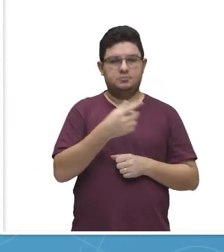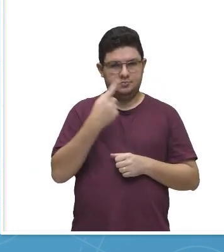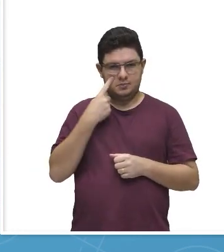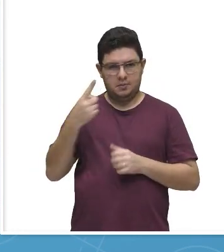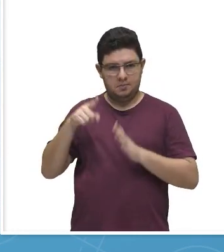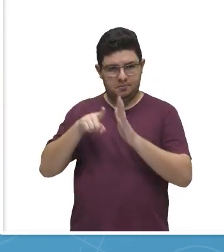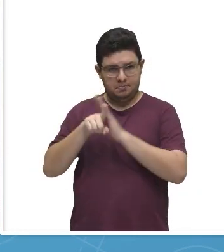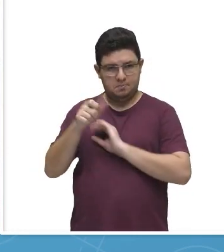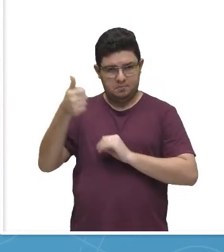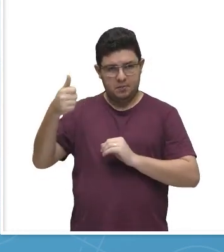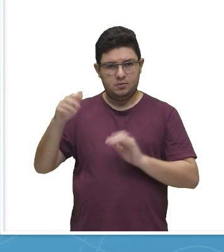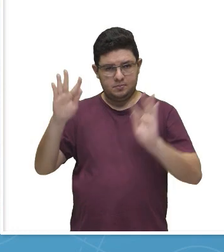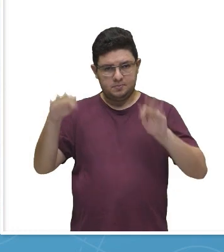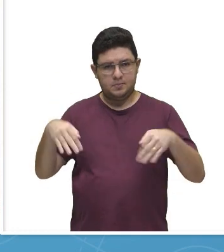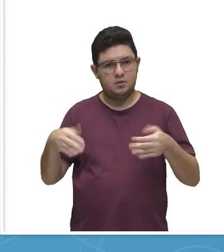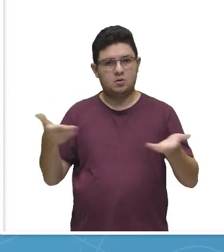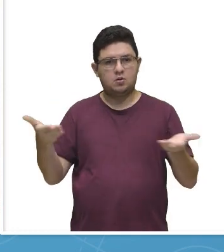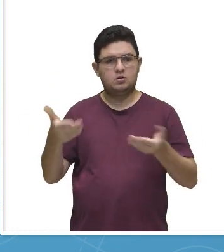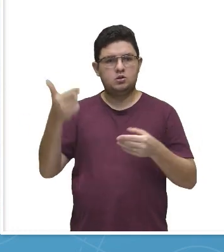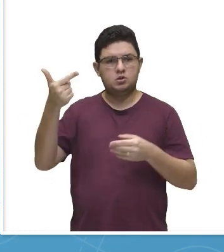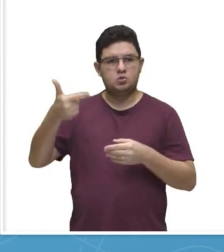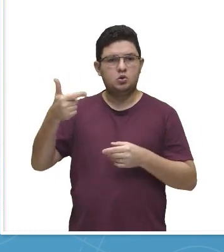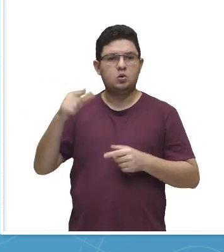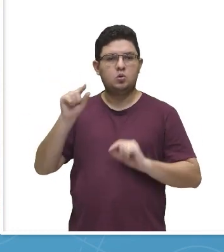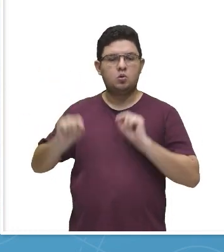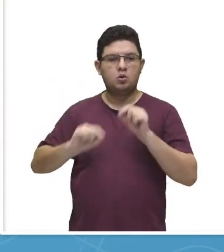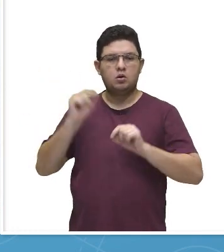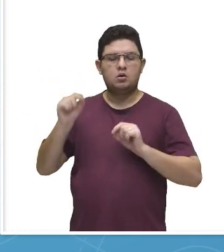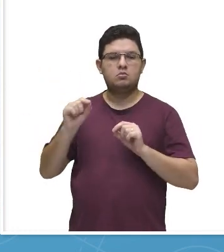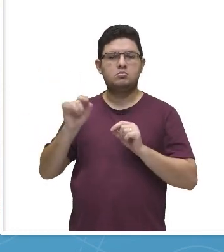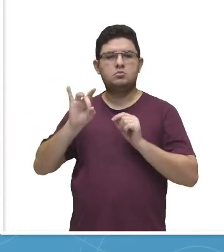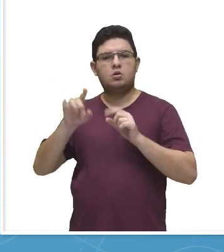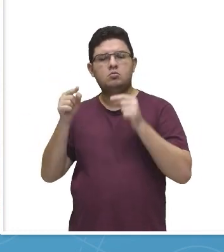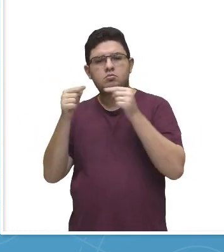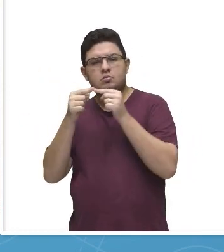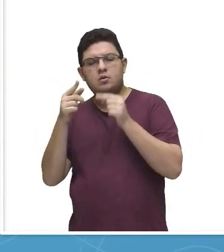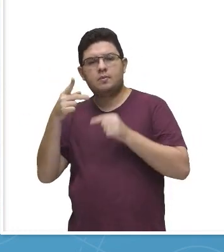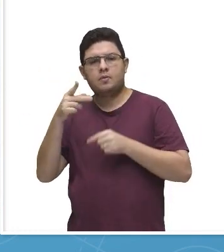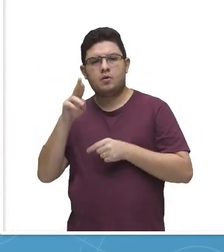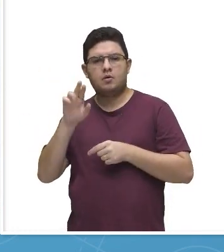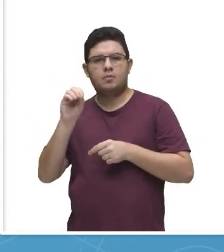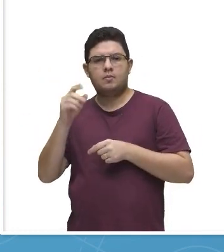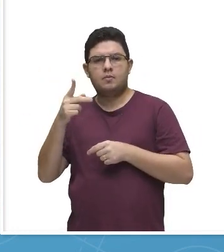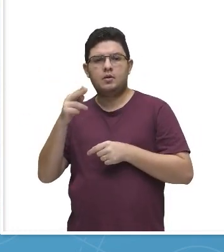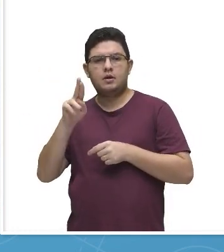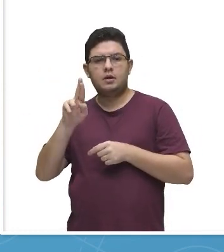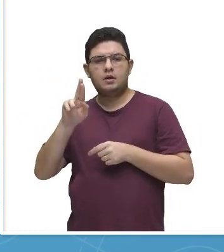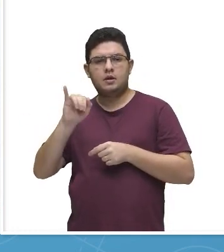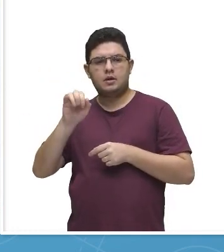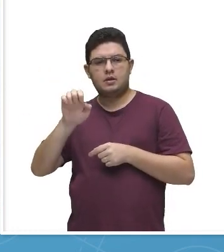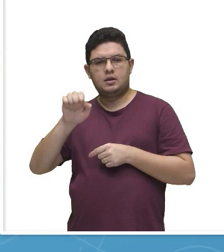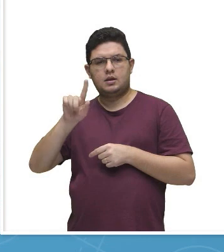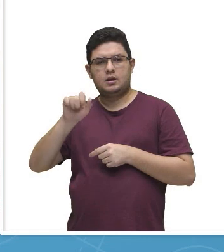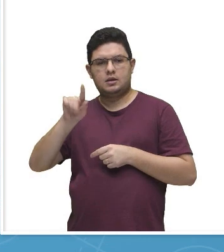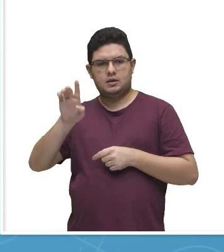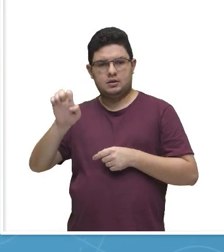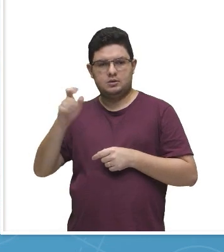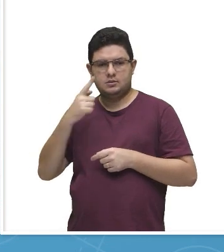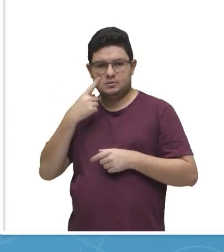segunda questão, nós tínhamos apenas que aplicar as propriedades, né? Aí nós temos as respostas. Letra A, 5 a terceira, que multiplica 4 a